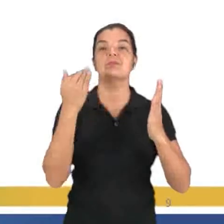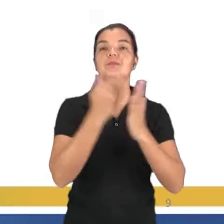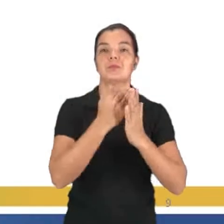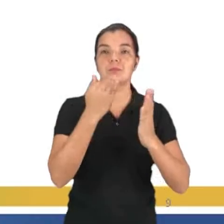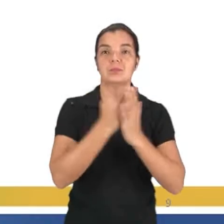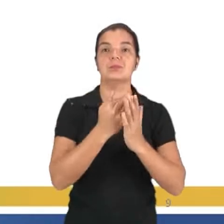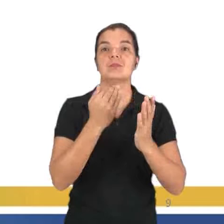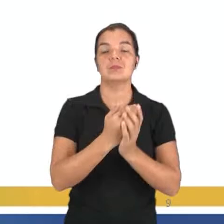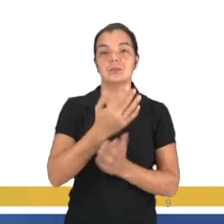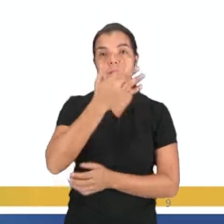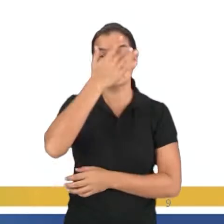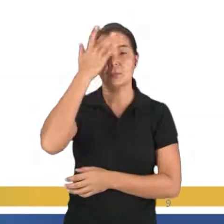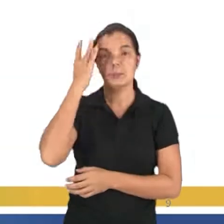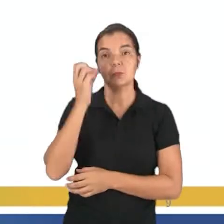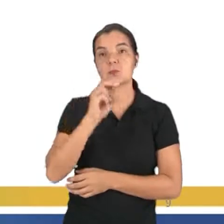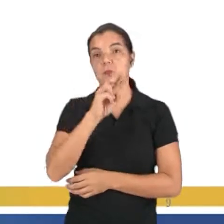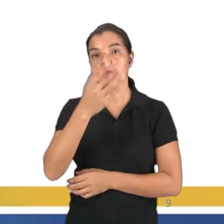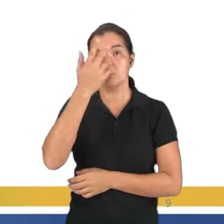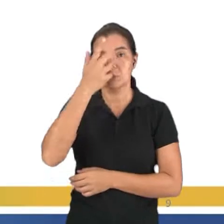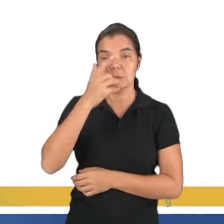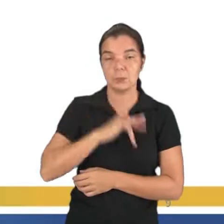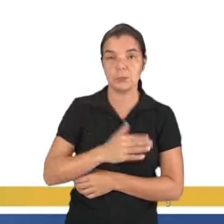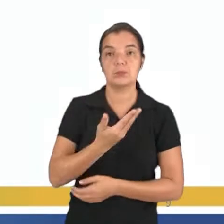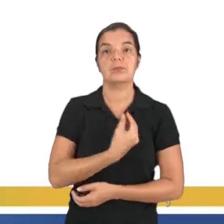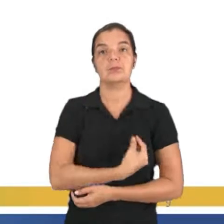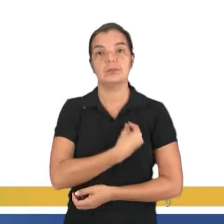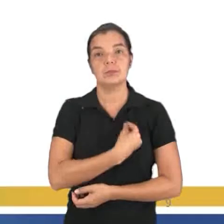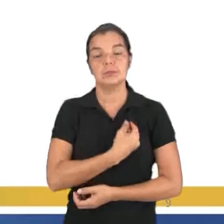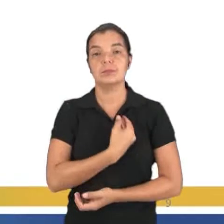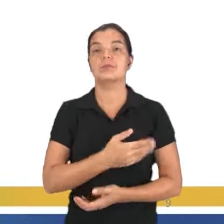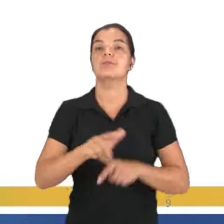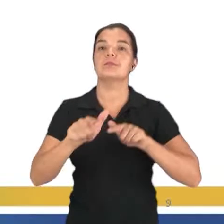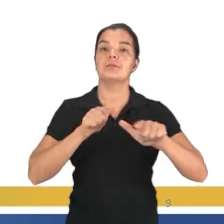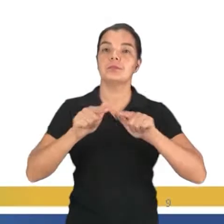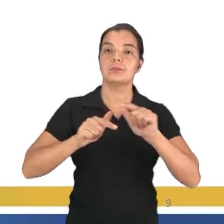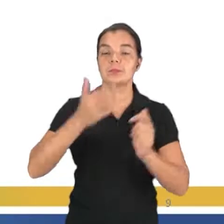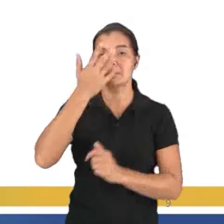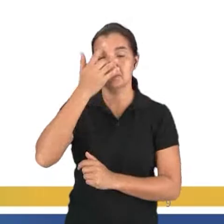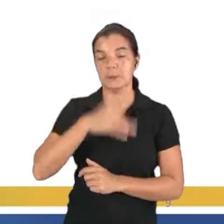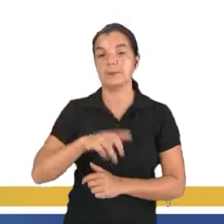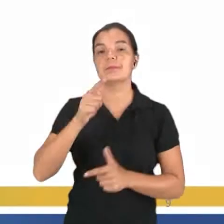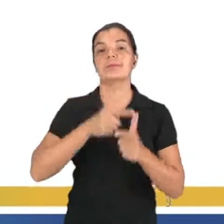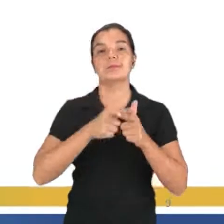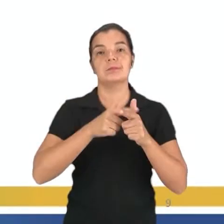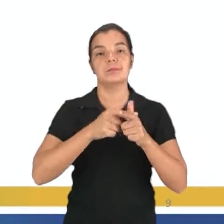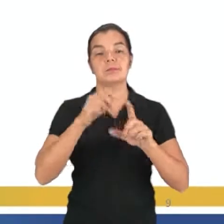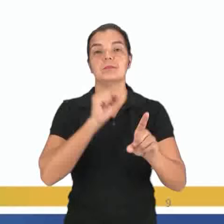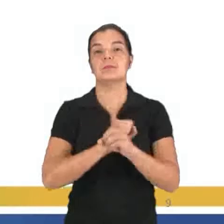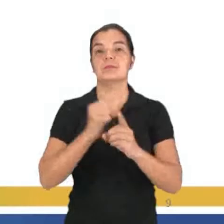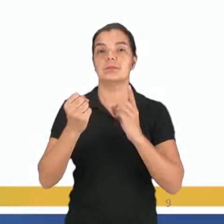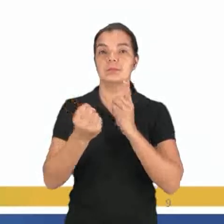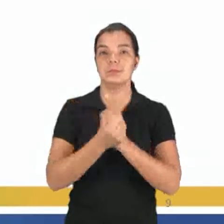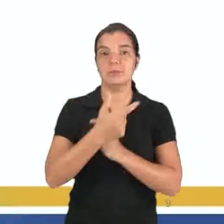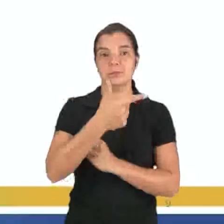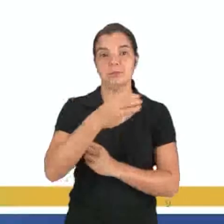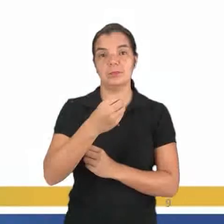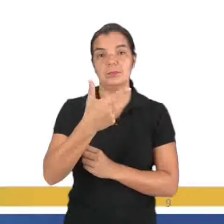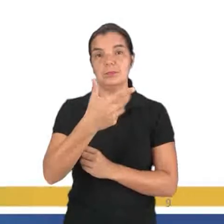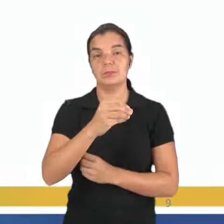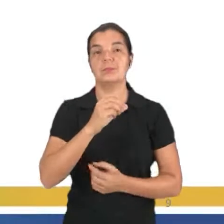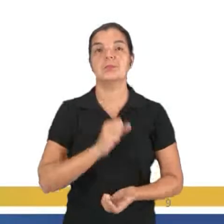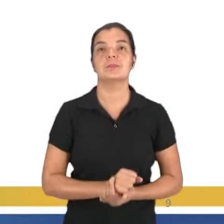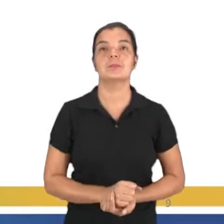índices de pessoas ou de crianças envolvidas no trabalho infantil, que é um problema social ainda em